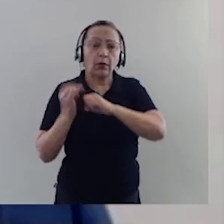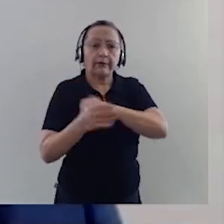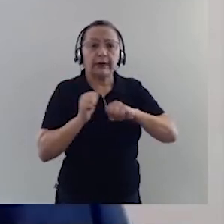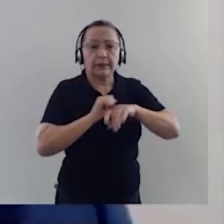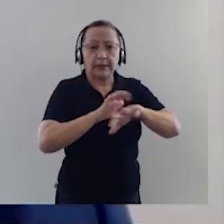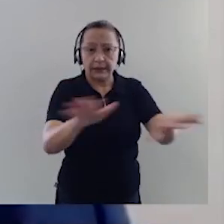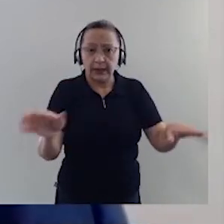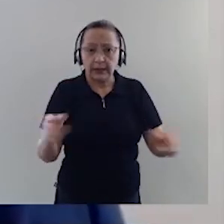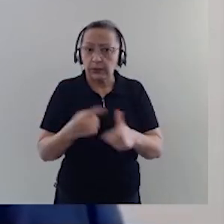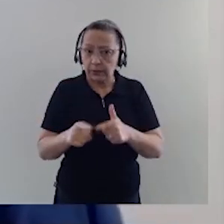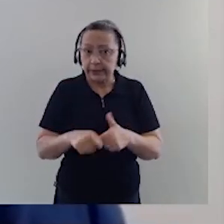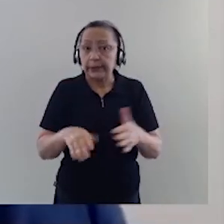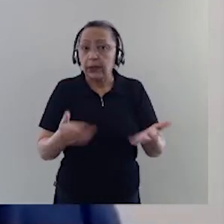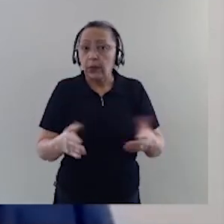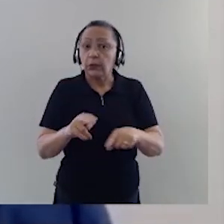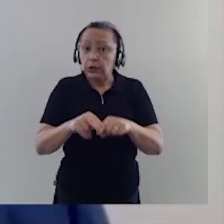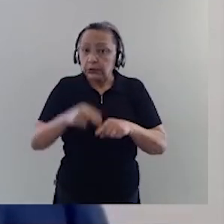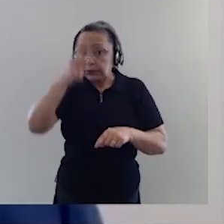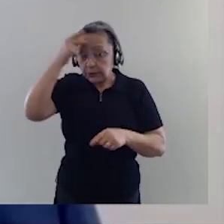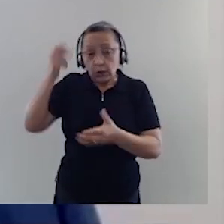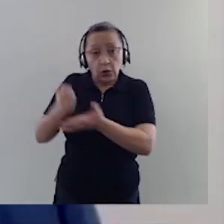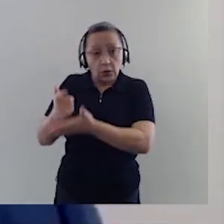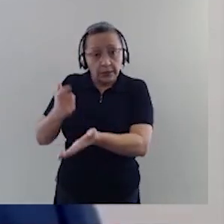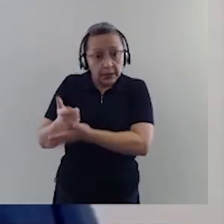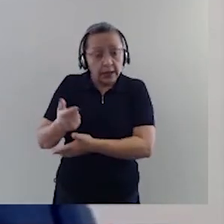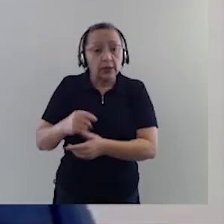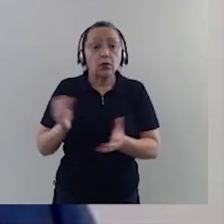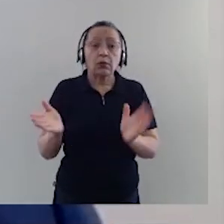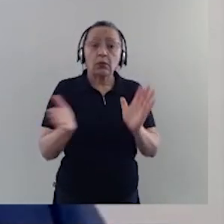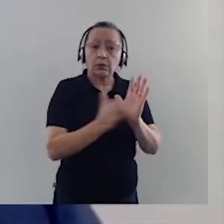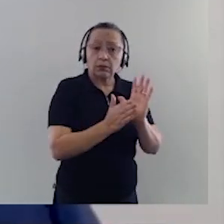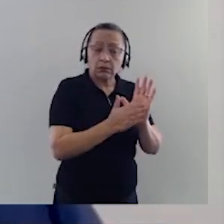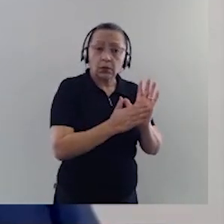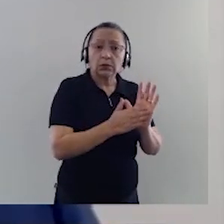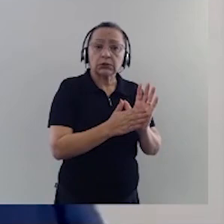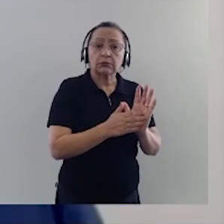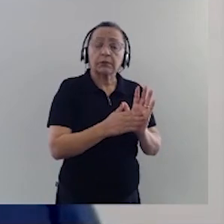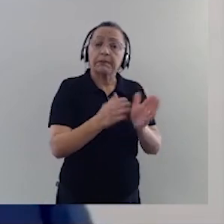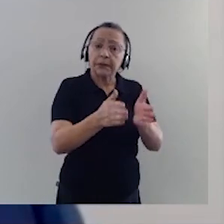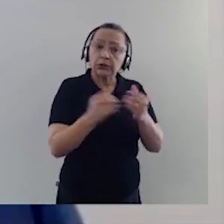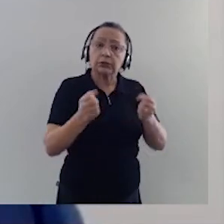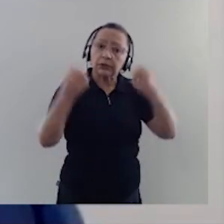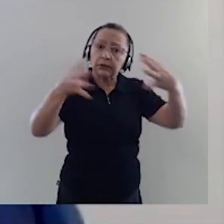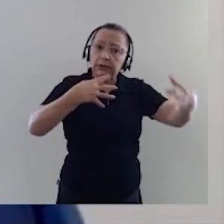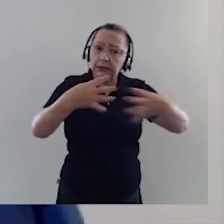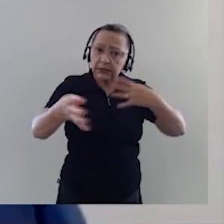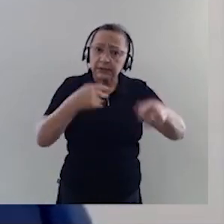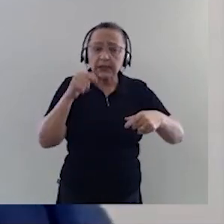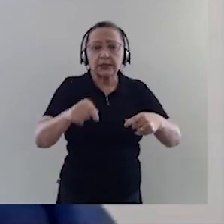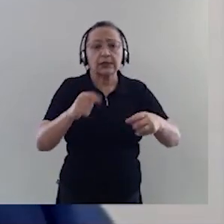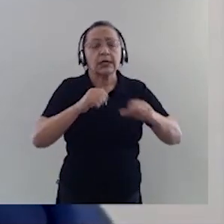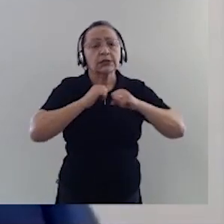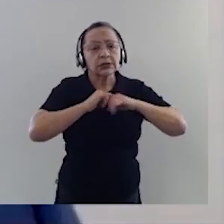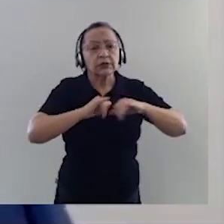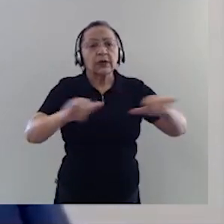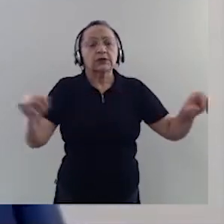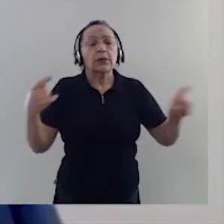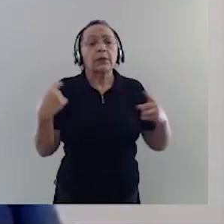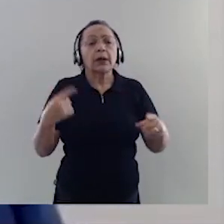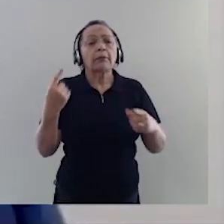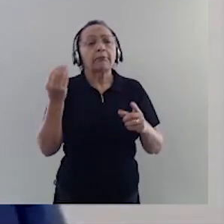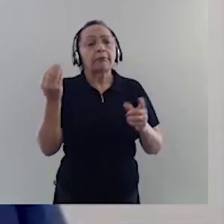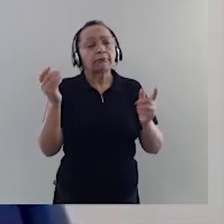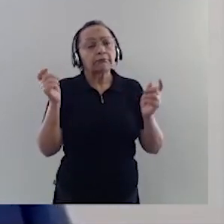investidores uma ação objetivando justamente conferir transparência a essa divulgação que poderia impactar